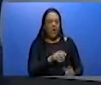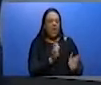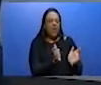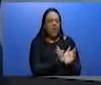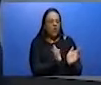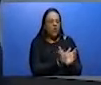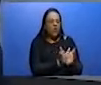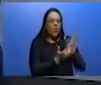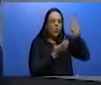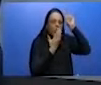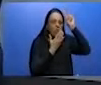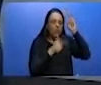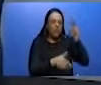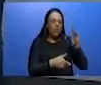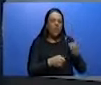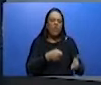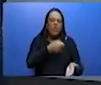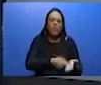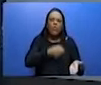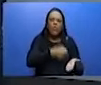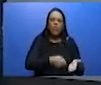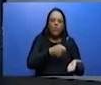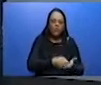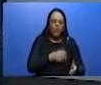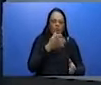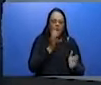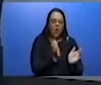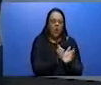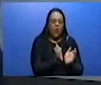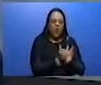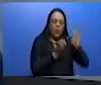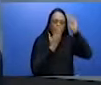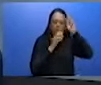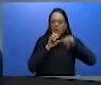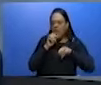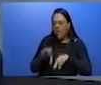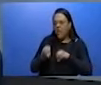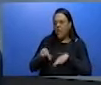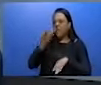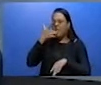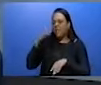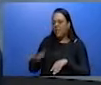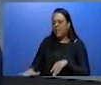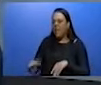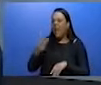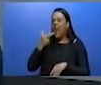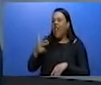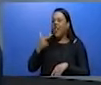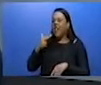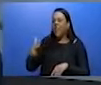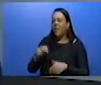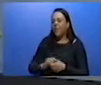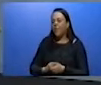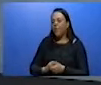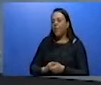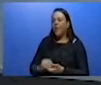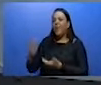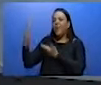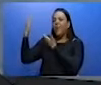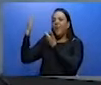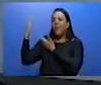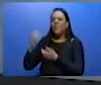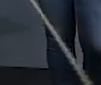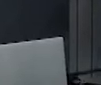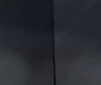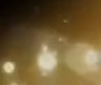eles ensinam as crianças deles a língua Pachorrã. Então é muito legal. Fica com esse videozinho com algumas